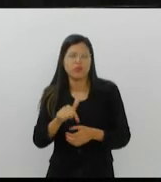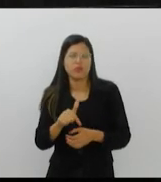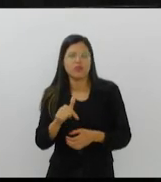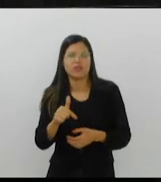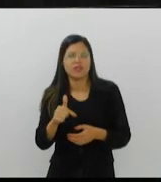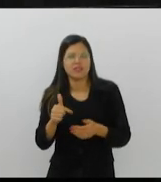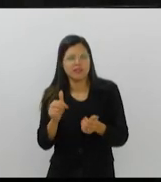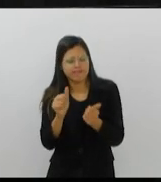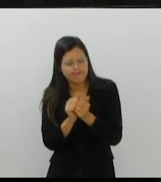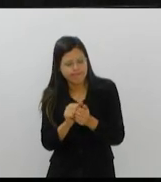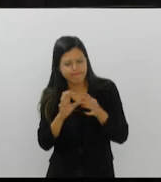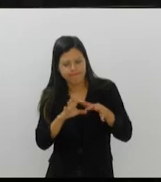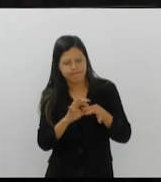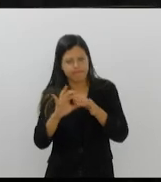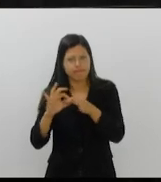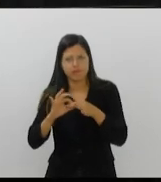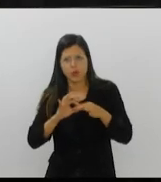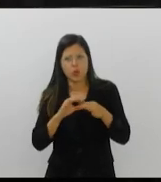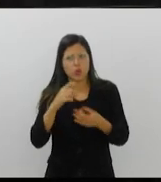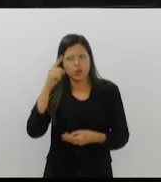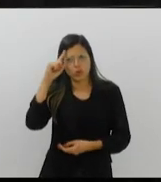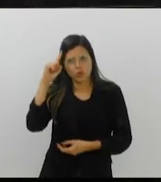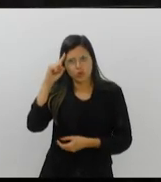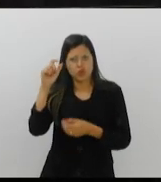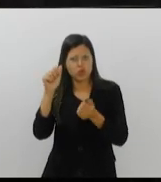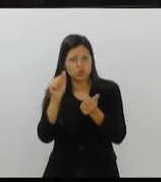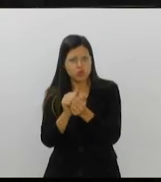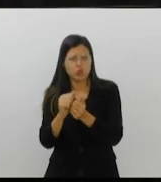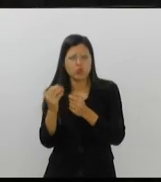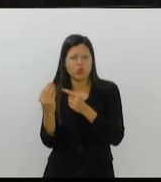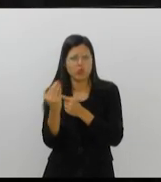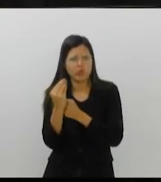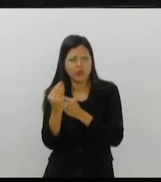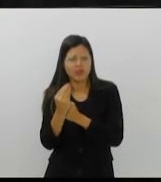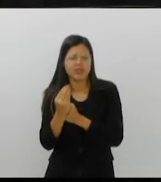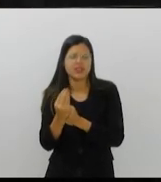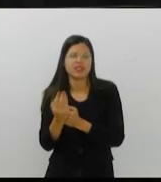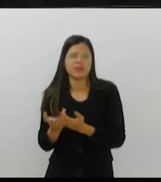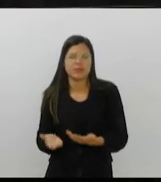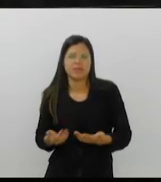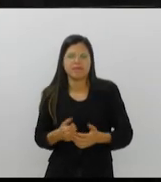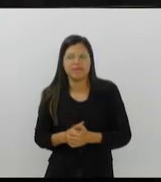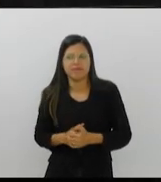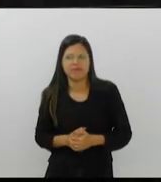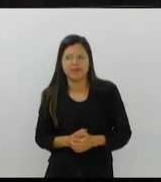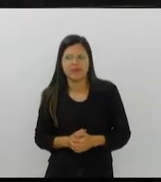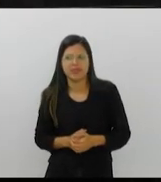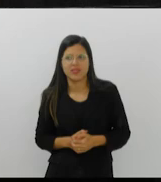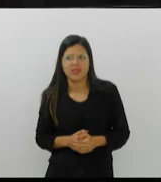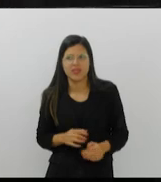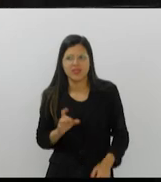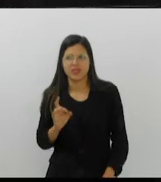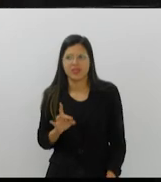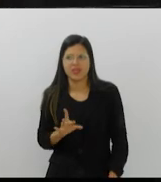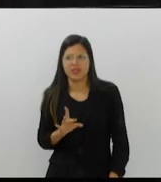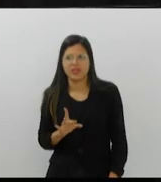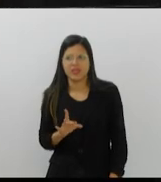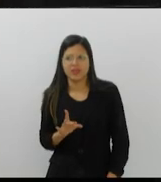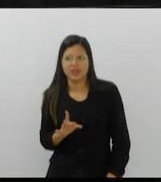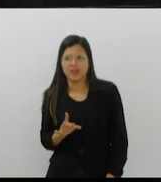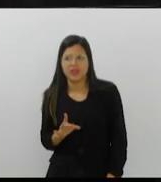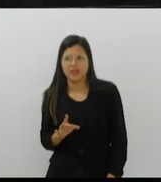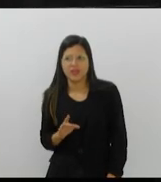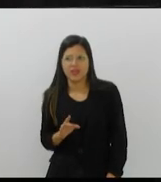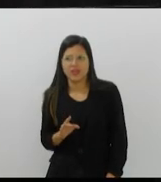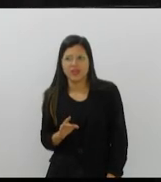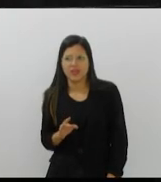confidente, a pessoa que está todos os dias ao meu lado, que cuida de mim. Enfim, só não posso pegar o chinelo